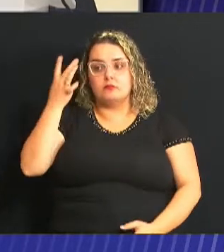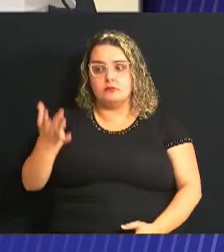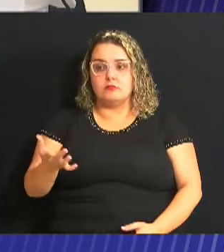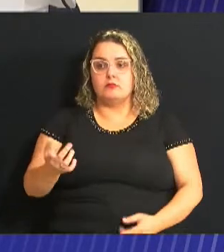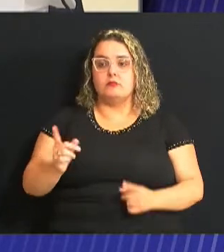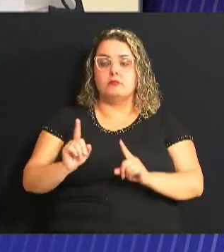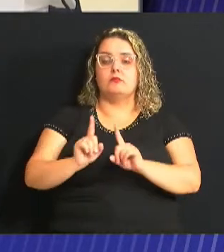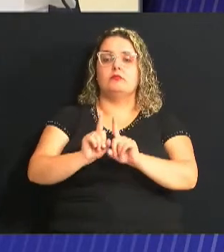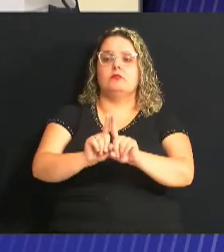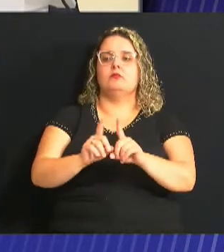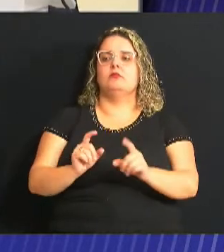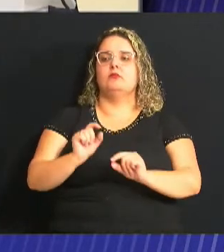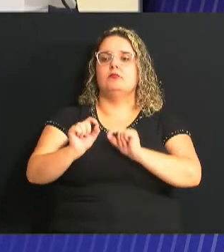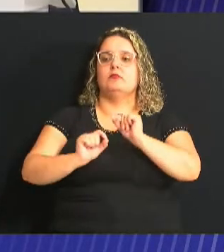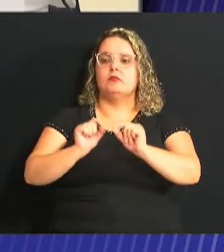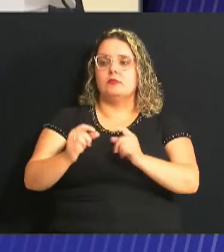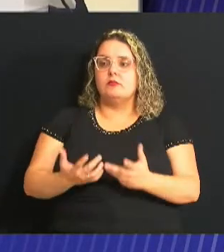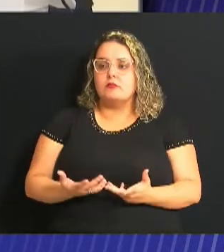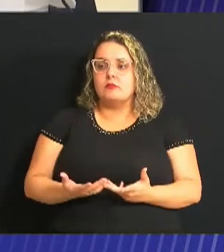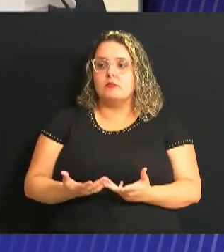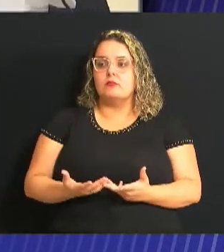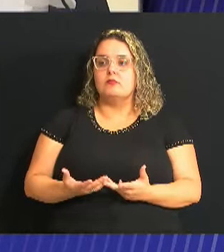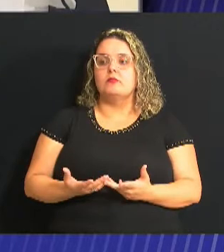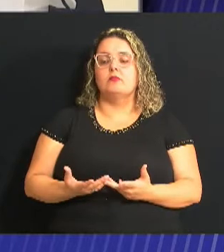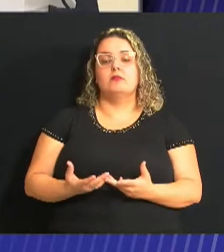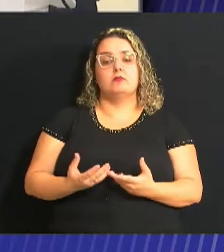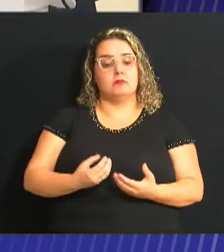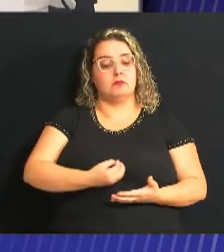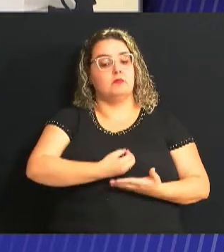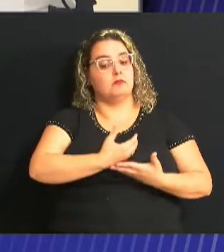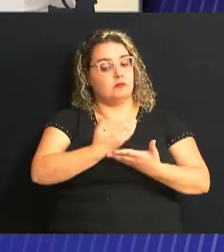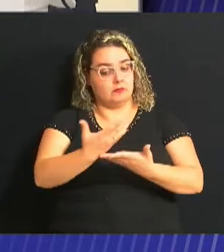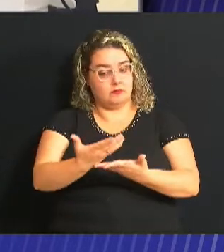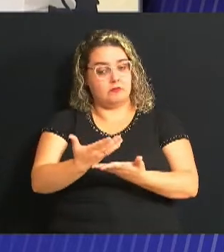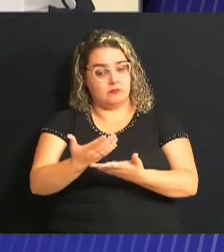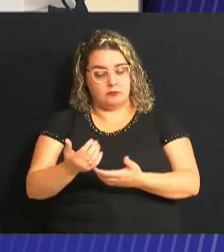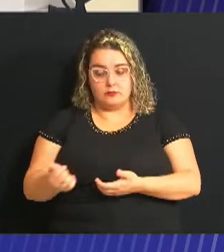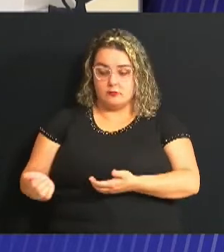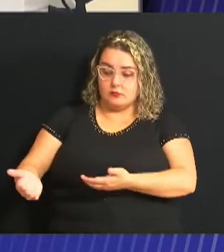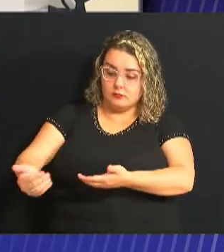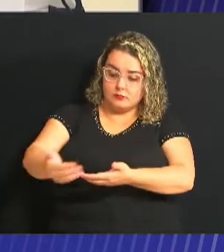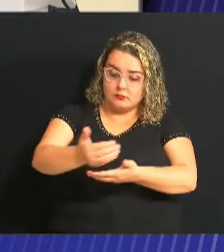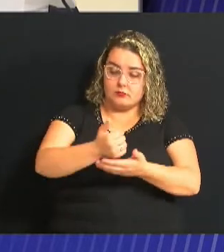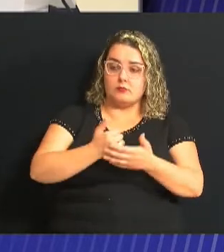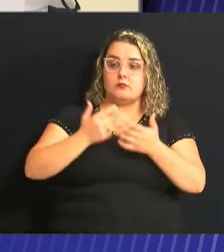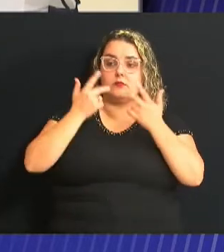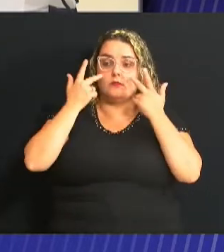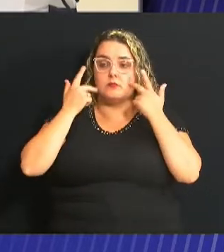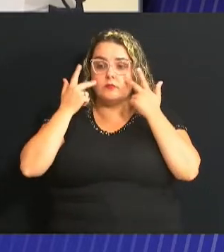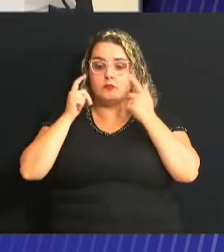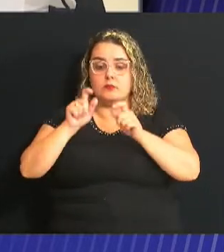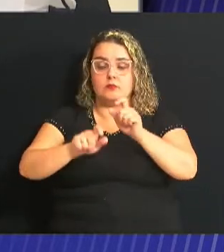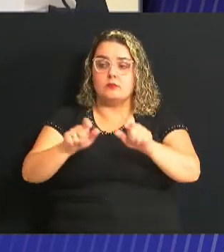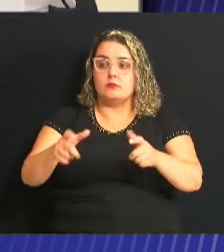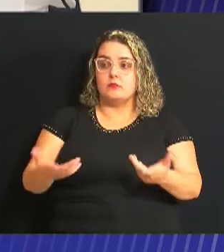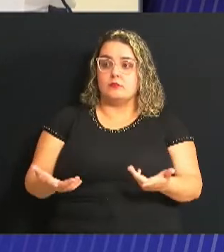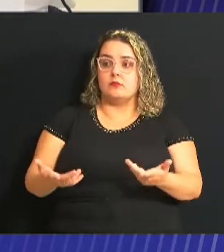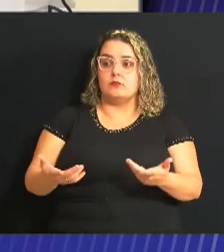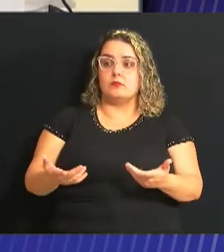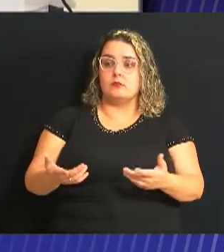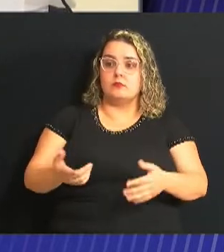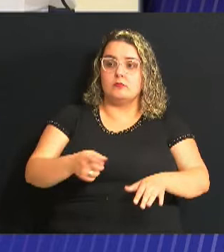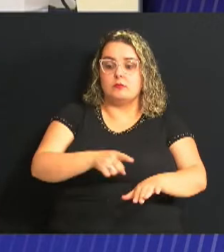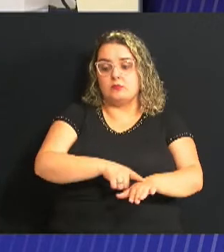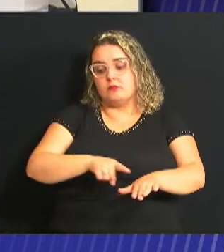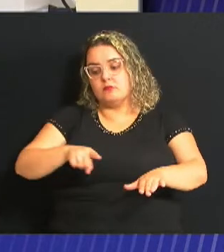parceiro de quem se predispõe a acolher, normalmente, pessoas excluídas